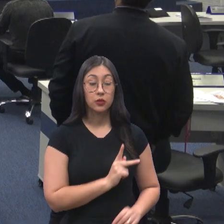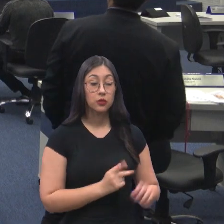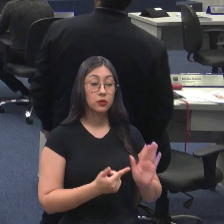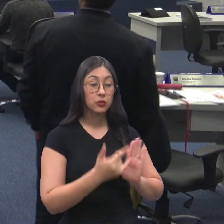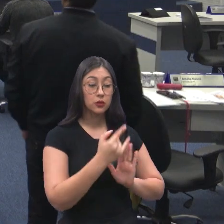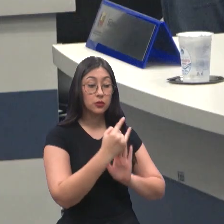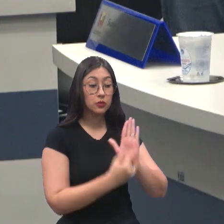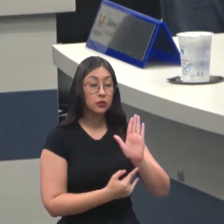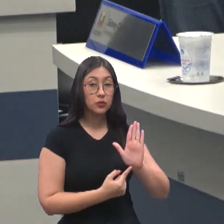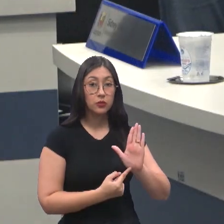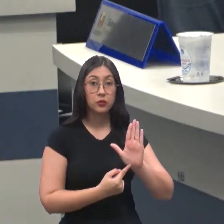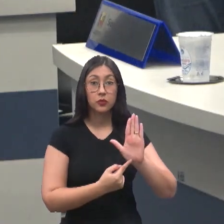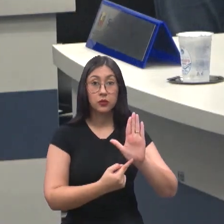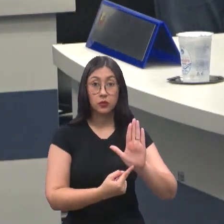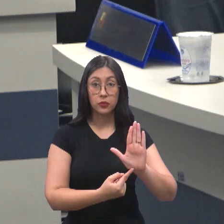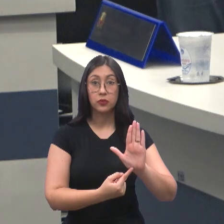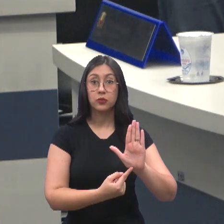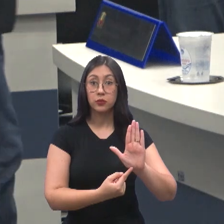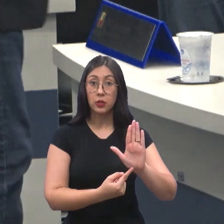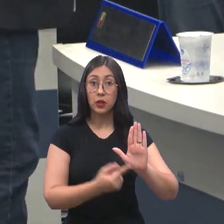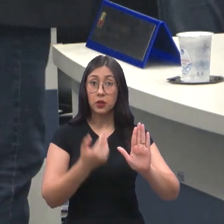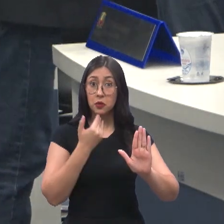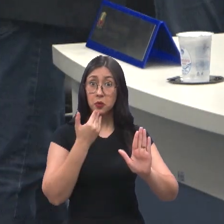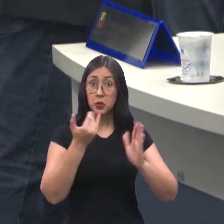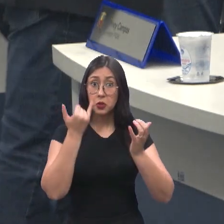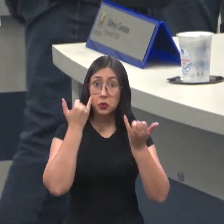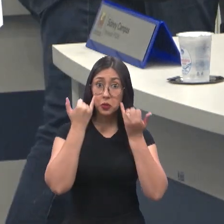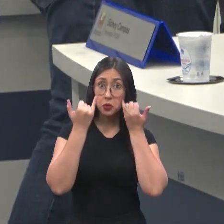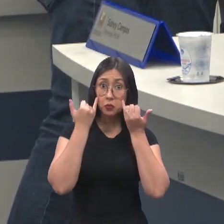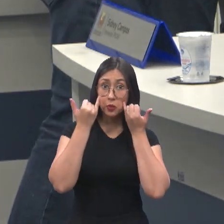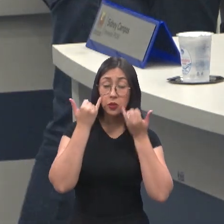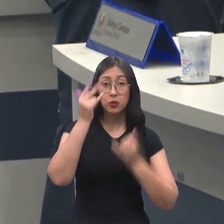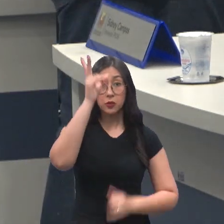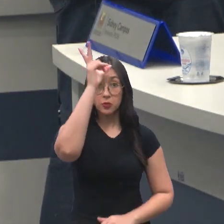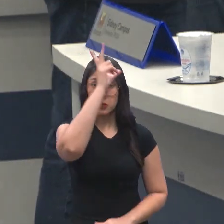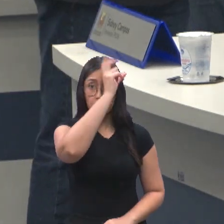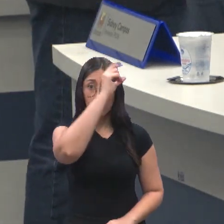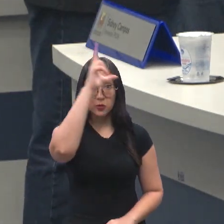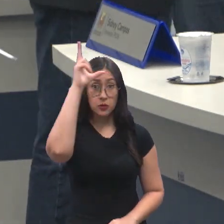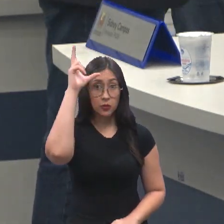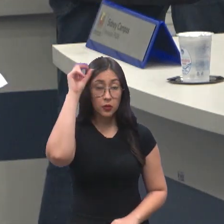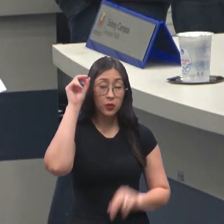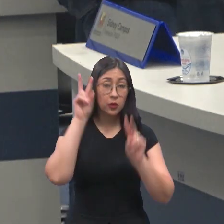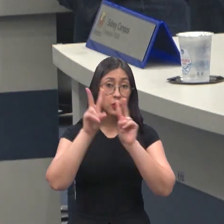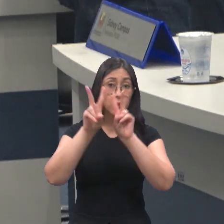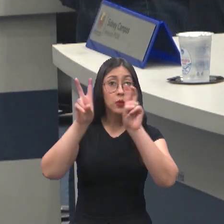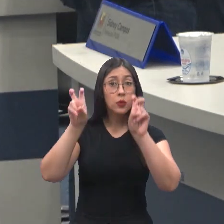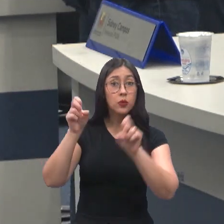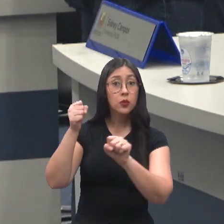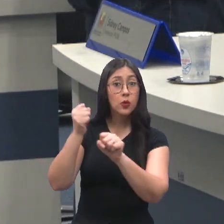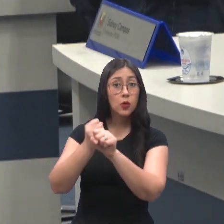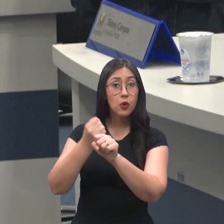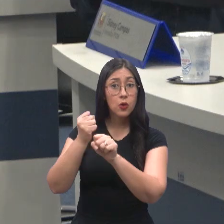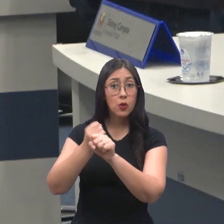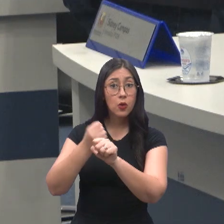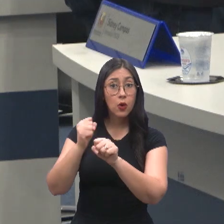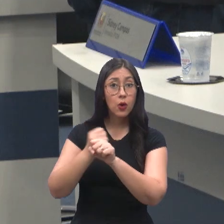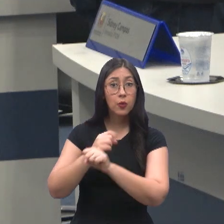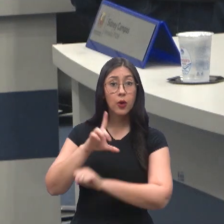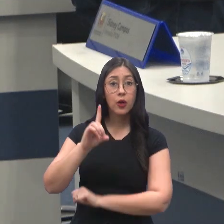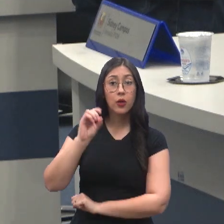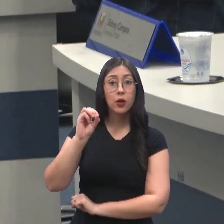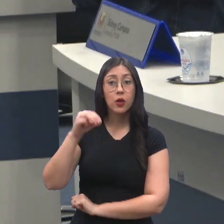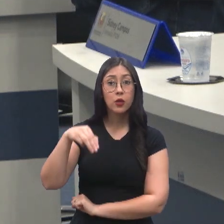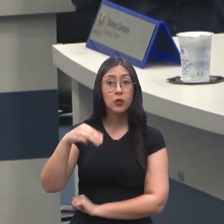requerimento é pedido de informação à Prefeitura sobre a obra da EFET de Dom Pedro, que